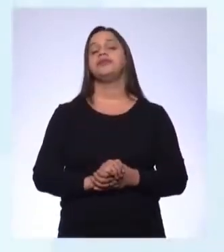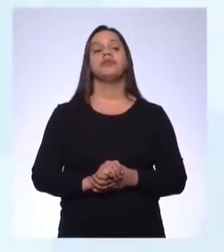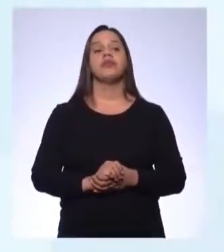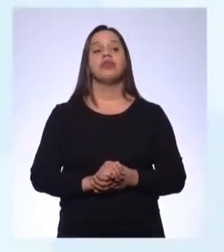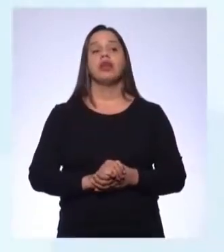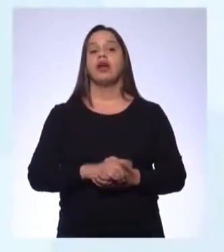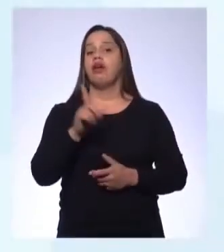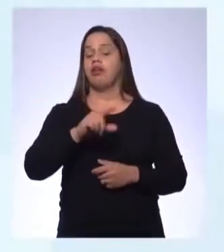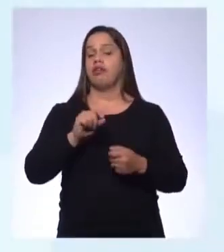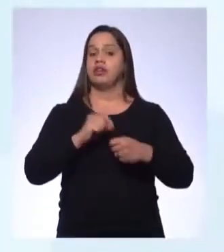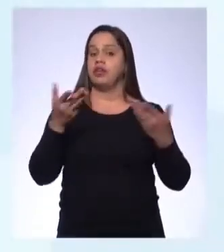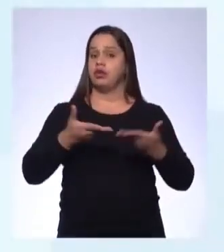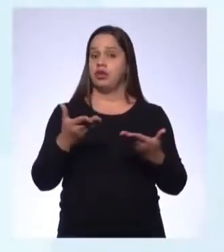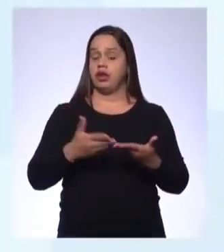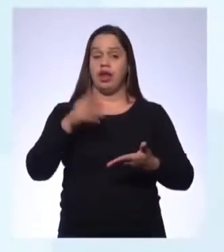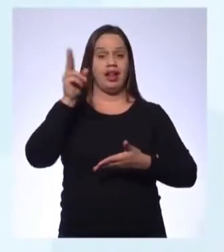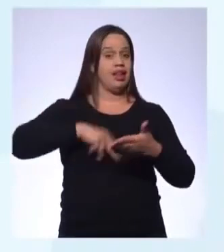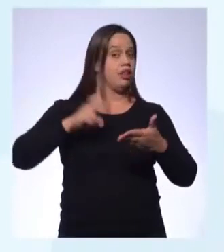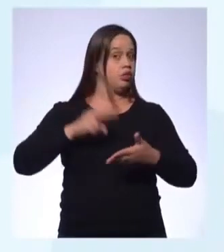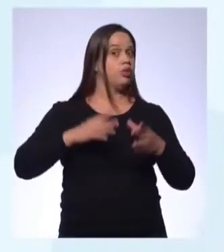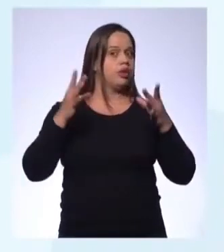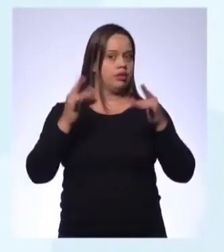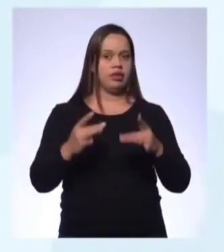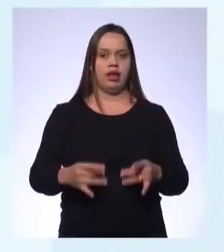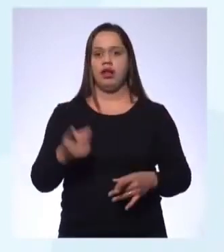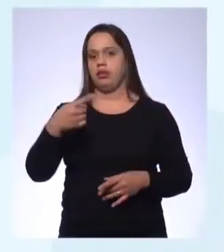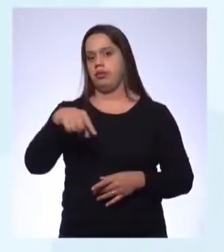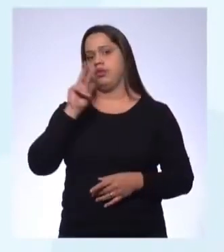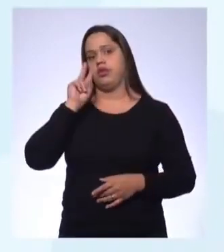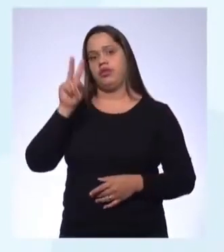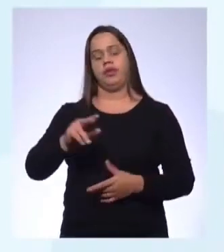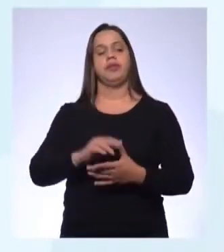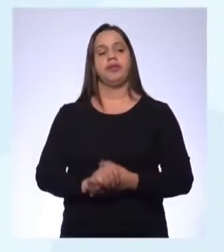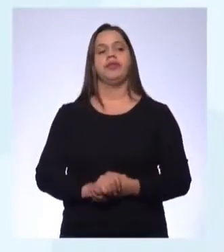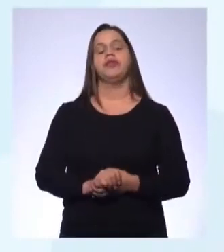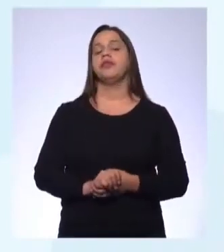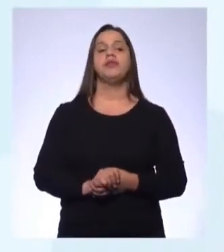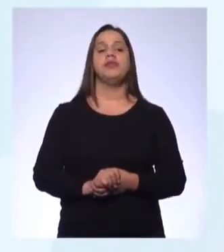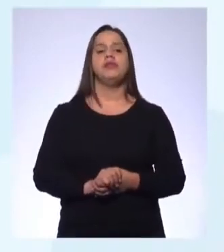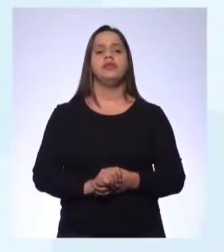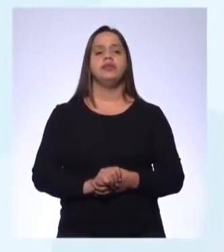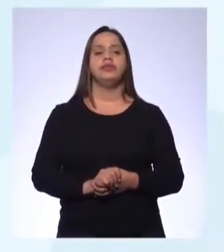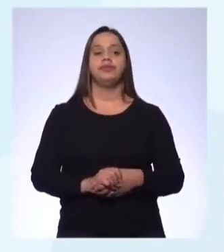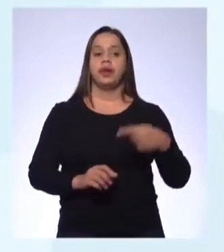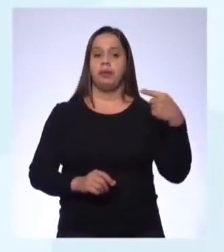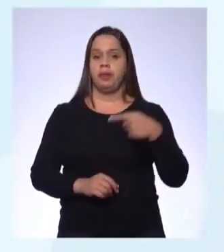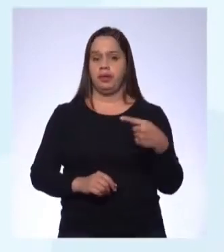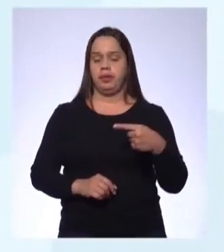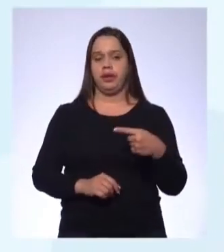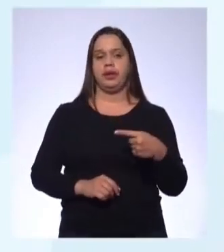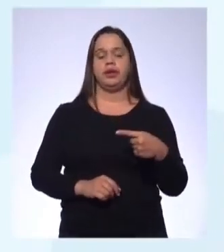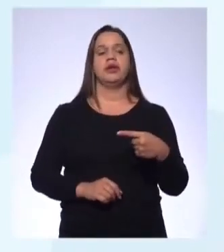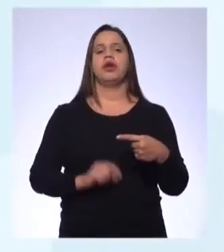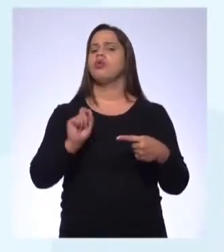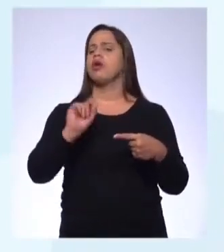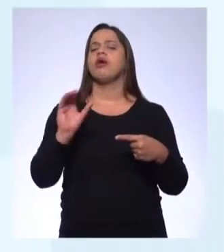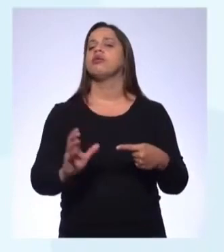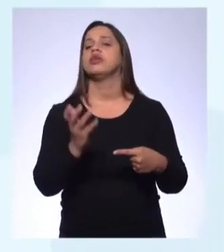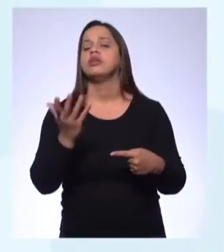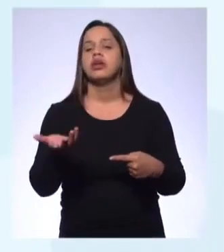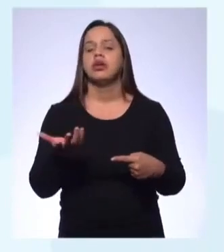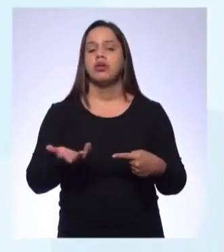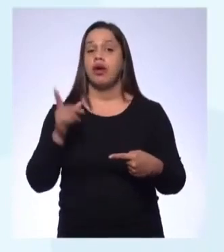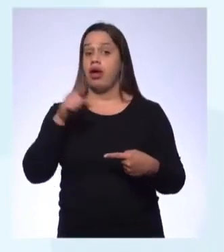agora o scanning, que é a leitura mais detalhada. Olha que vocês vão responder. What happened? O que aconteceu? Isso